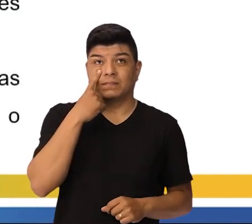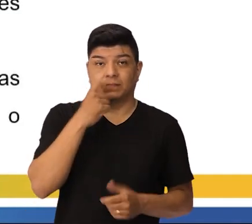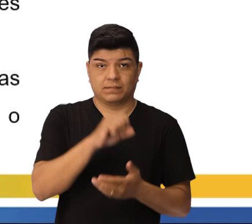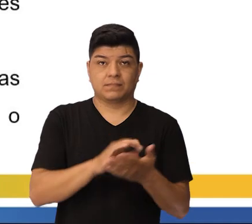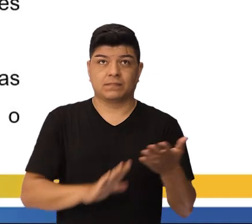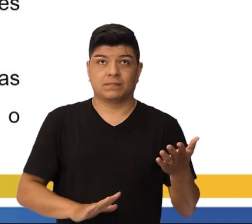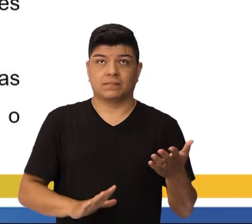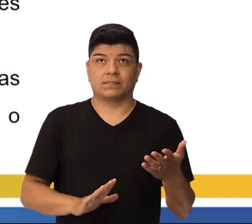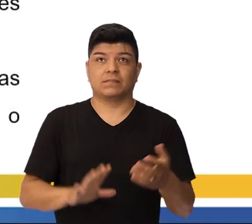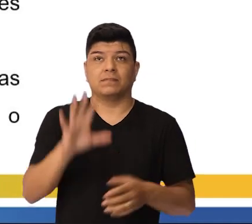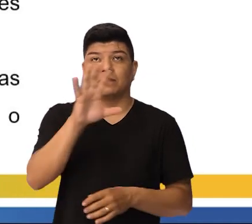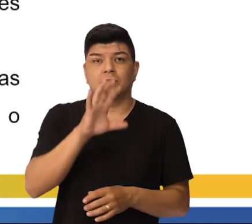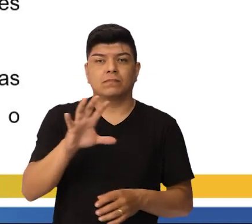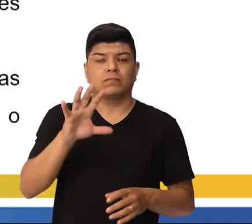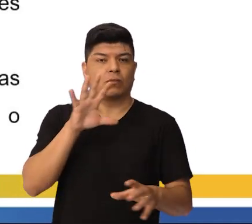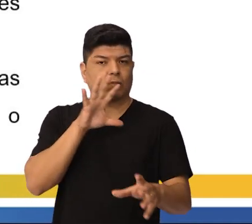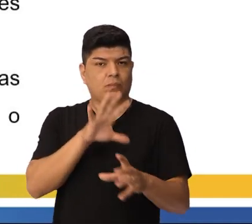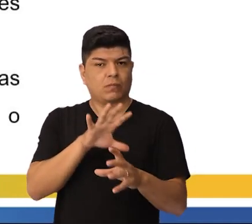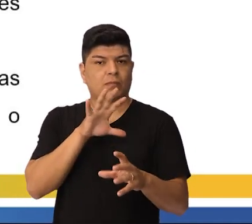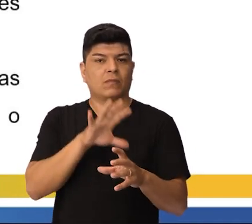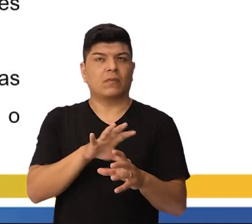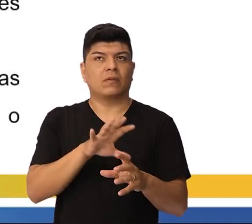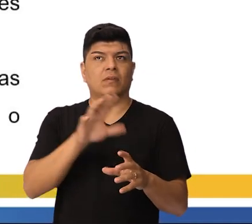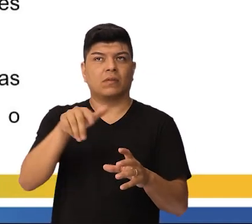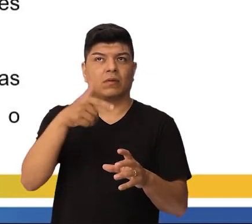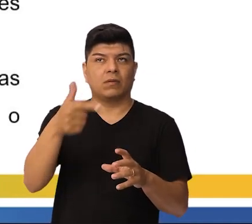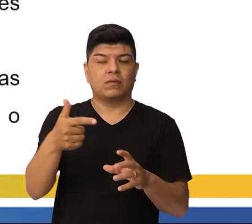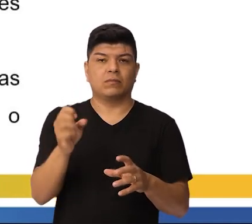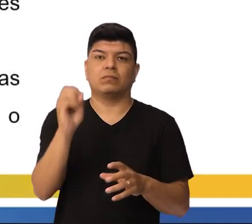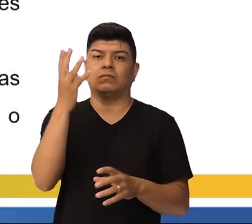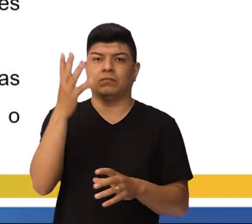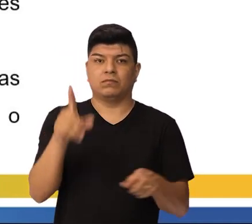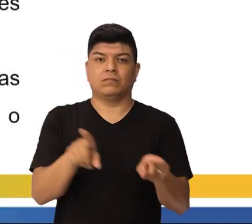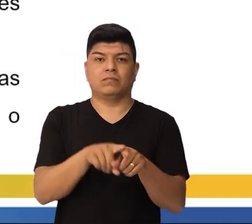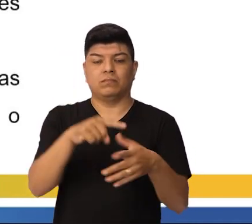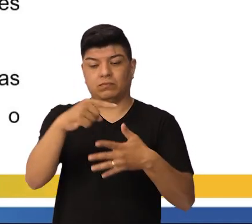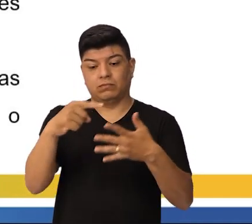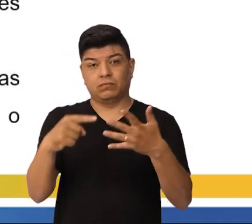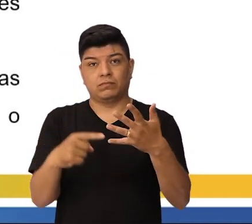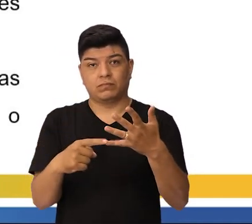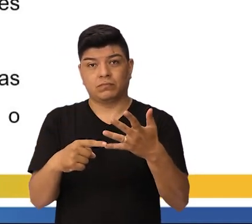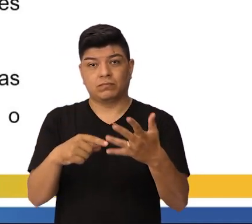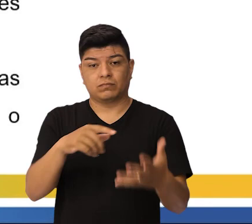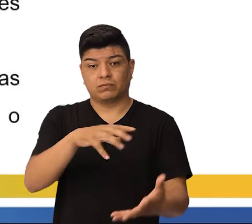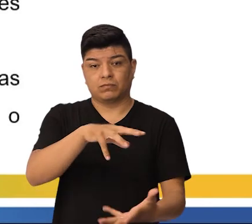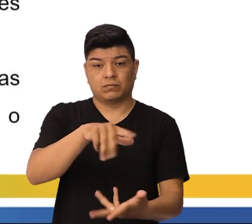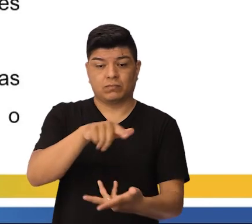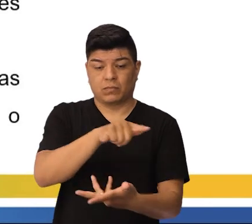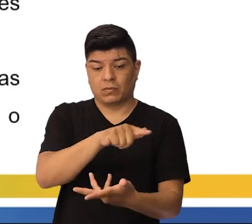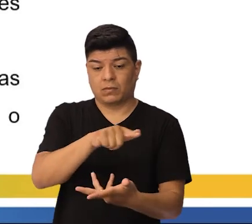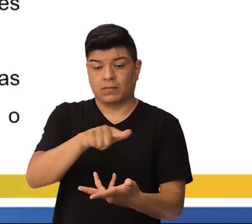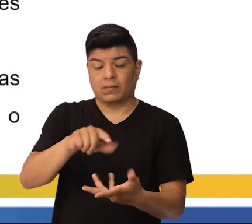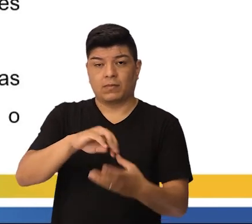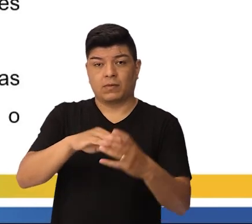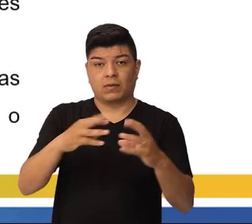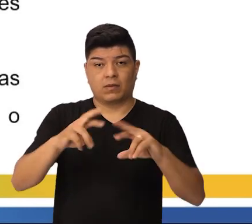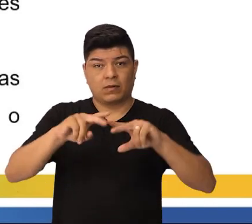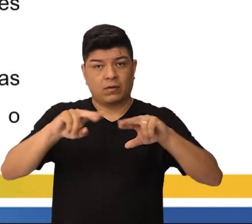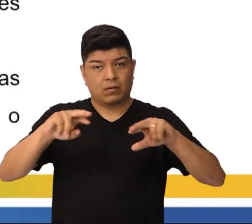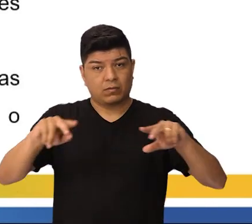exercitando. O clima é influenciado por elementos e fatores climáticos que fazem com que a atmosfera tenha características